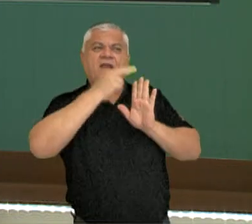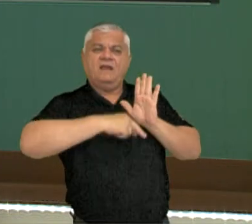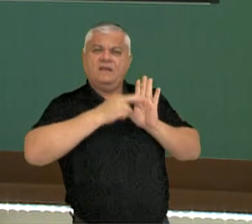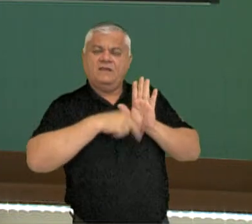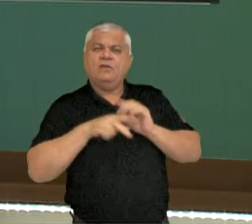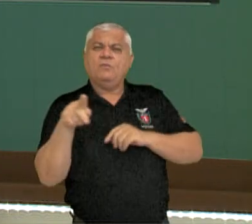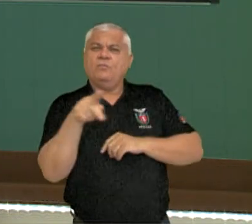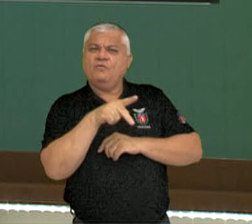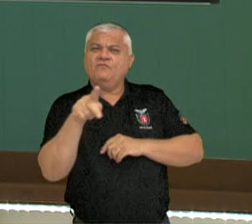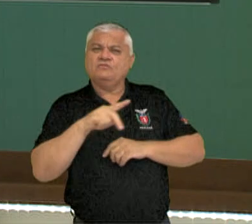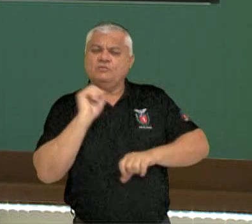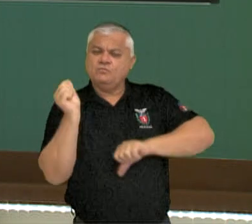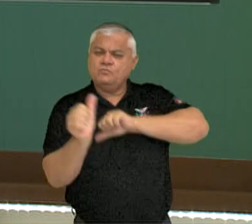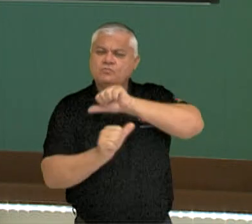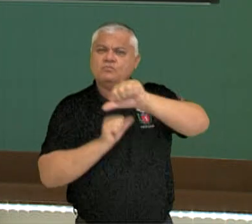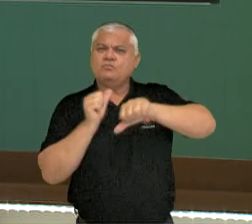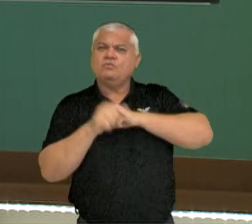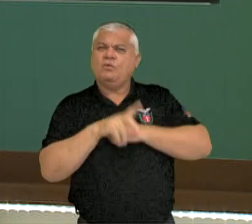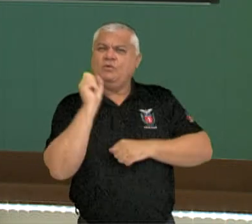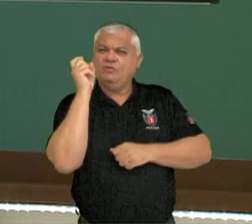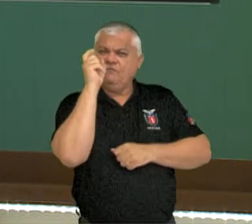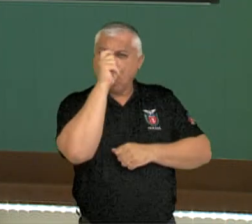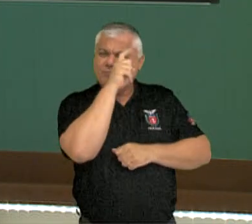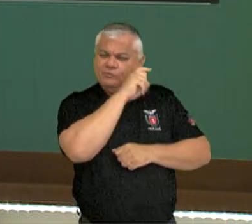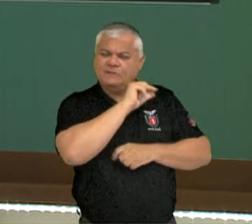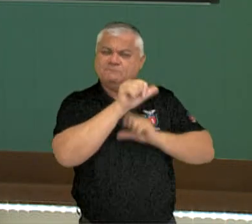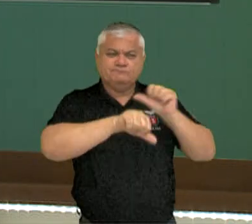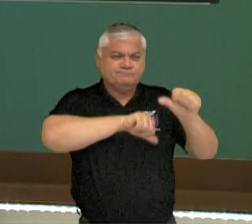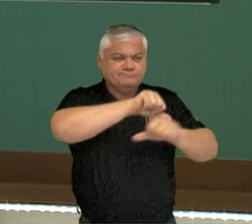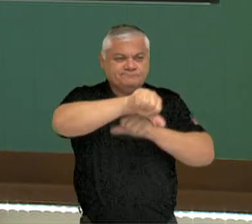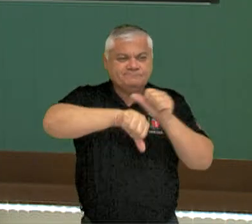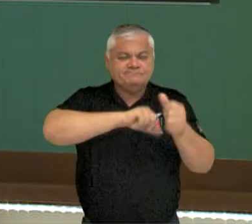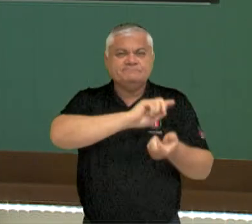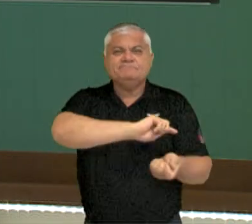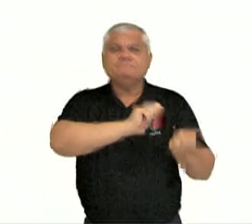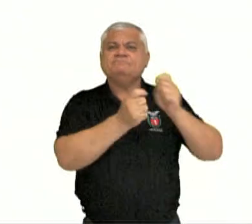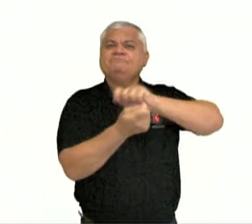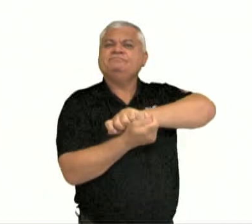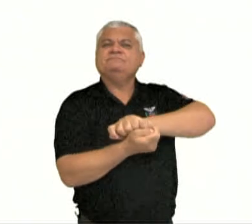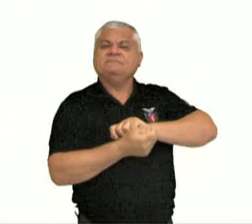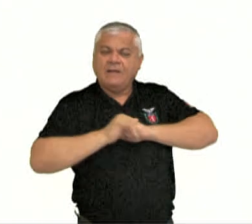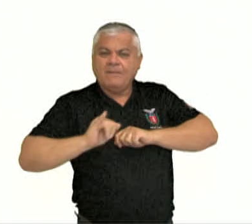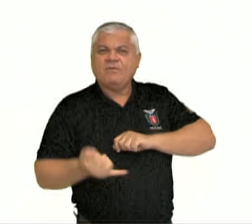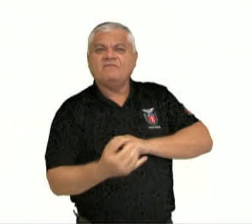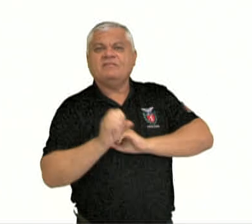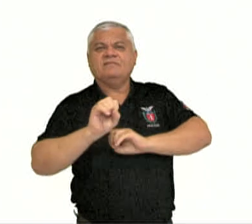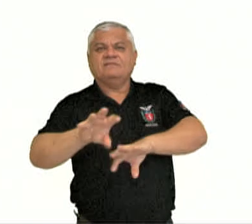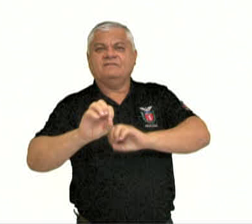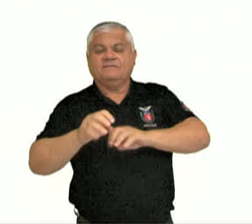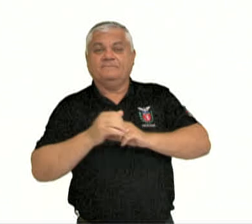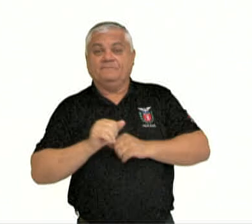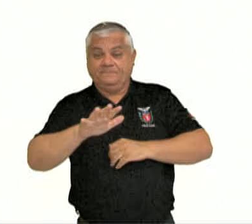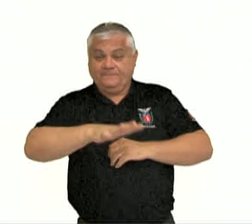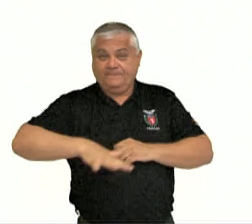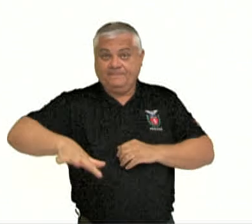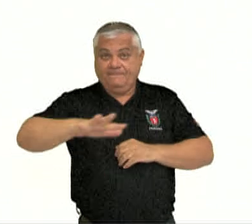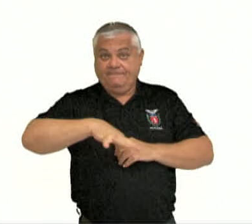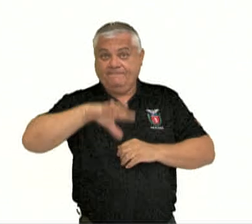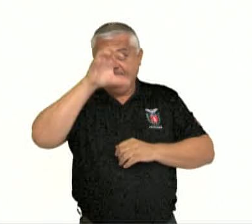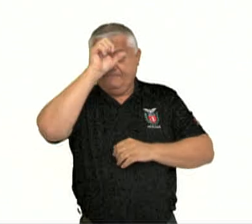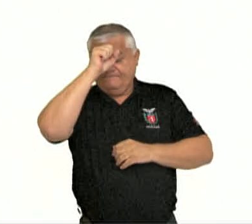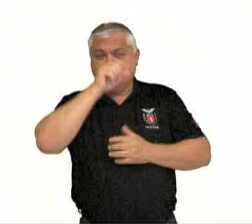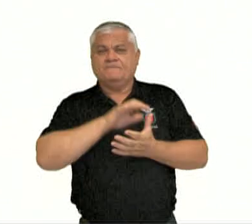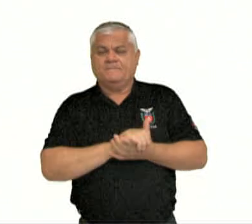têm transformado dificuldades diversas em solo fértil para o magistério, no campo da aprendizagem humana.